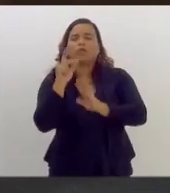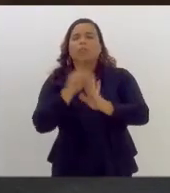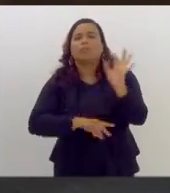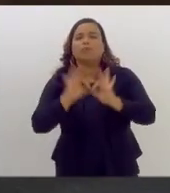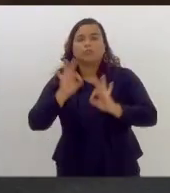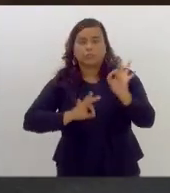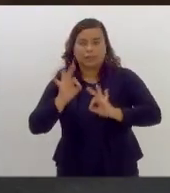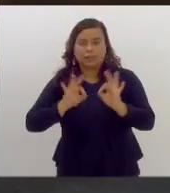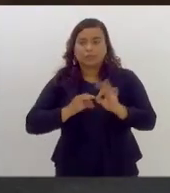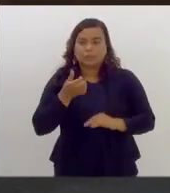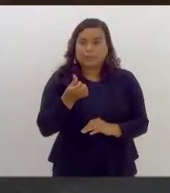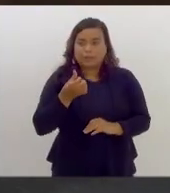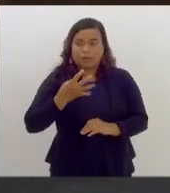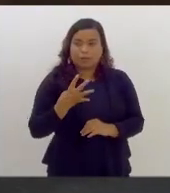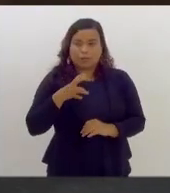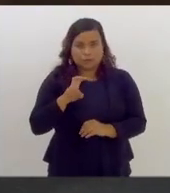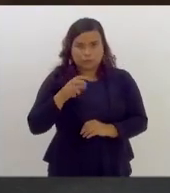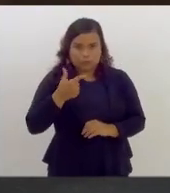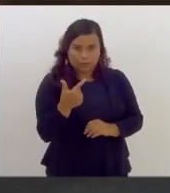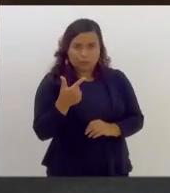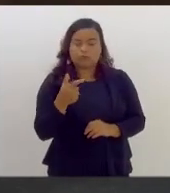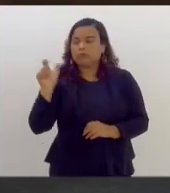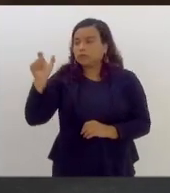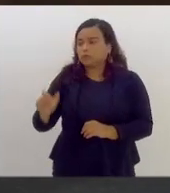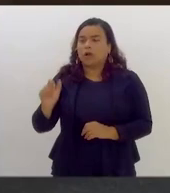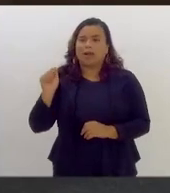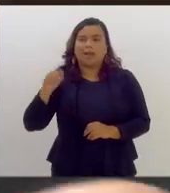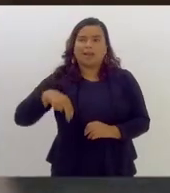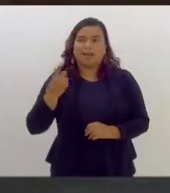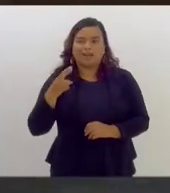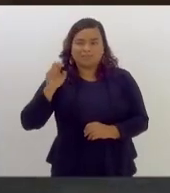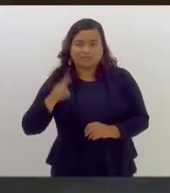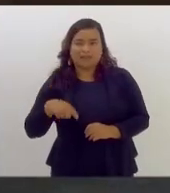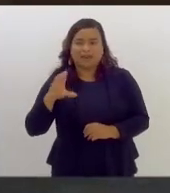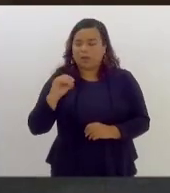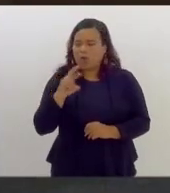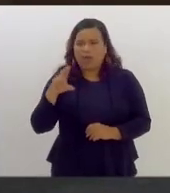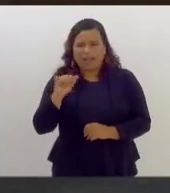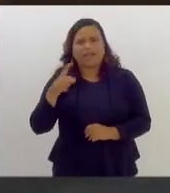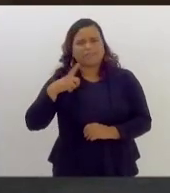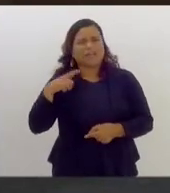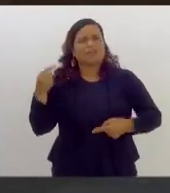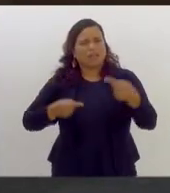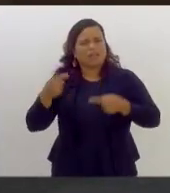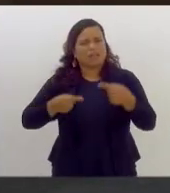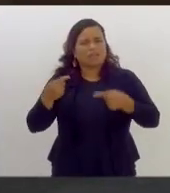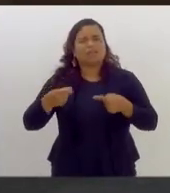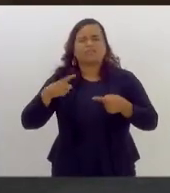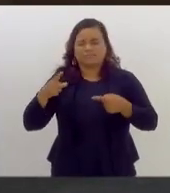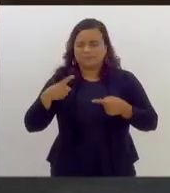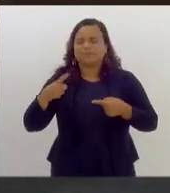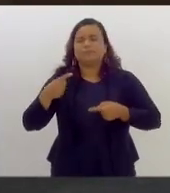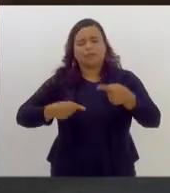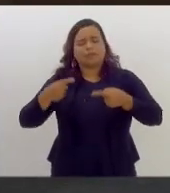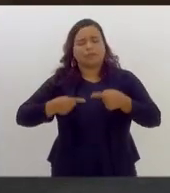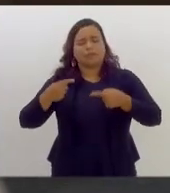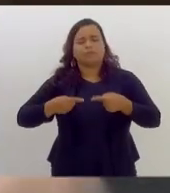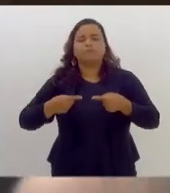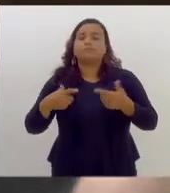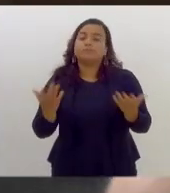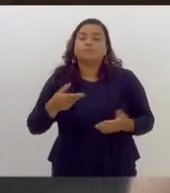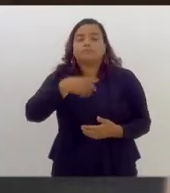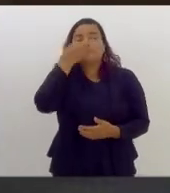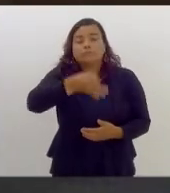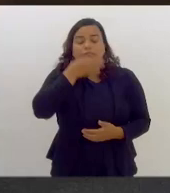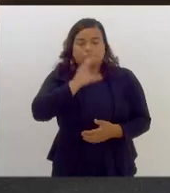projeto 6452 do André Correia, foi muito polêmico, deu discussão, e aqui o